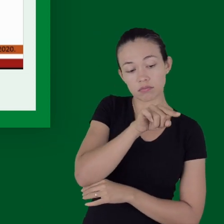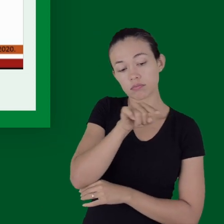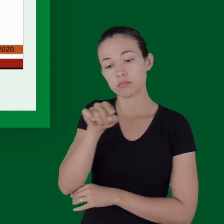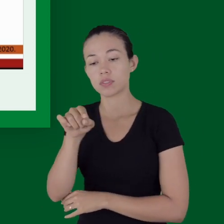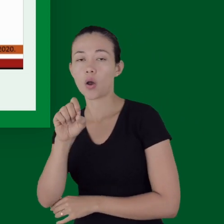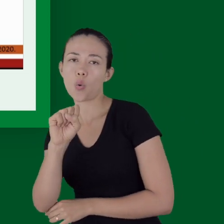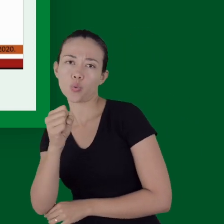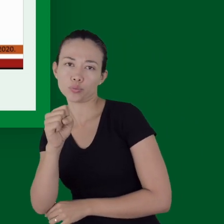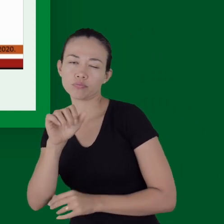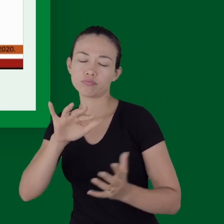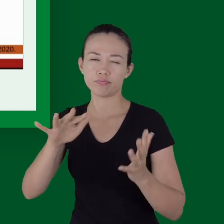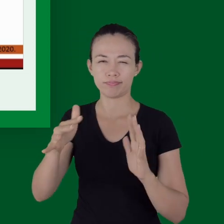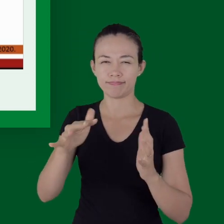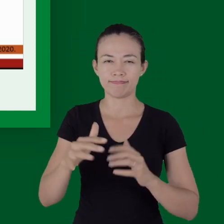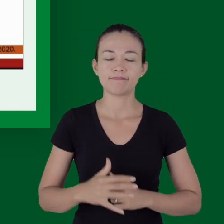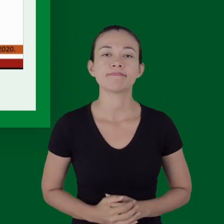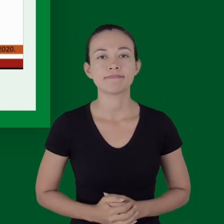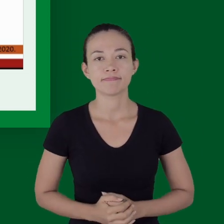tá bom?